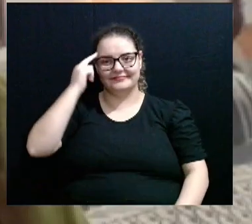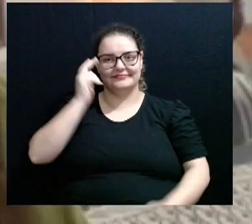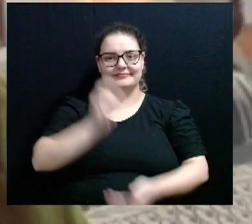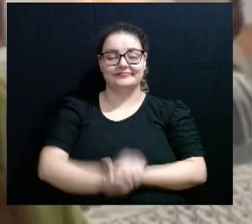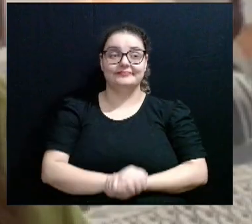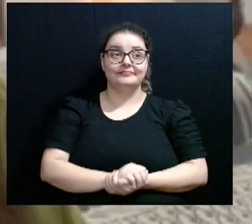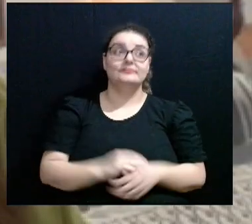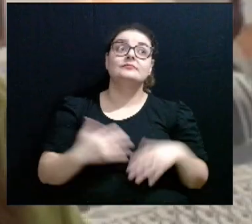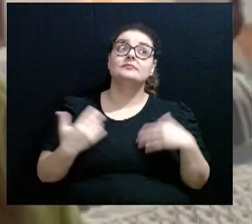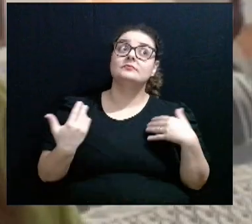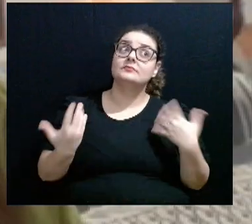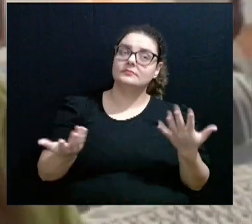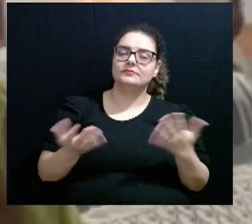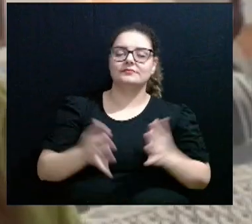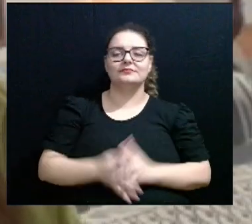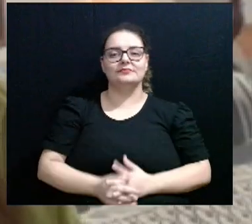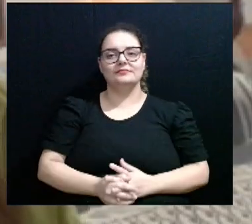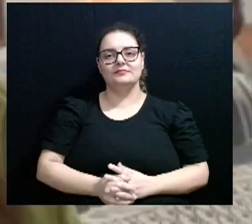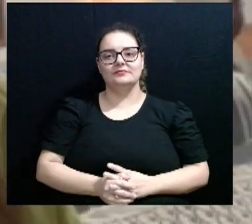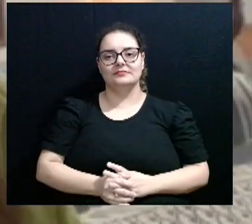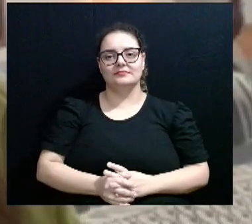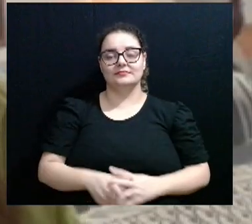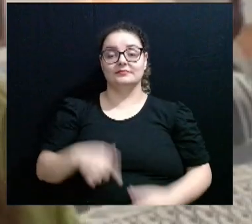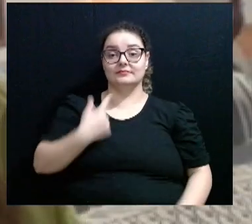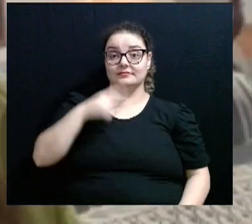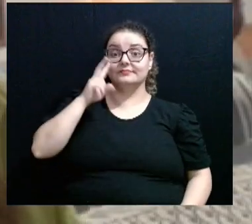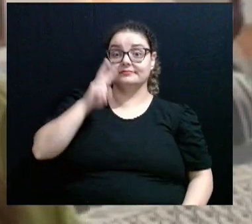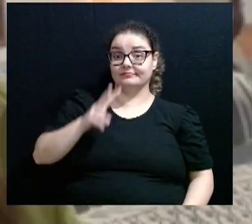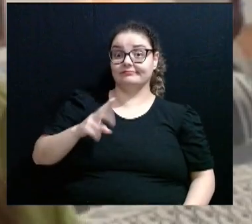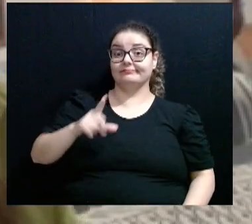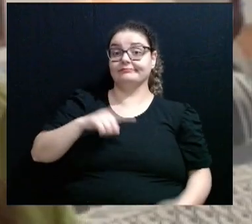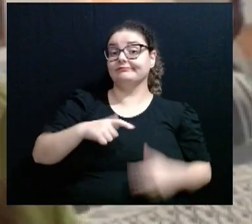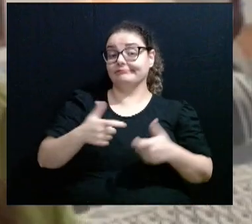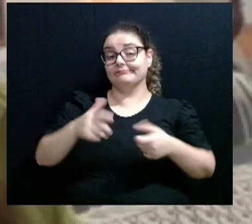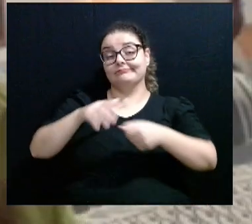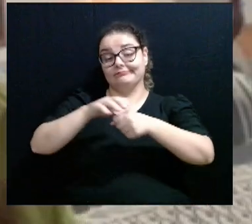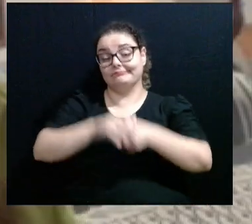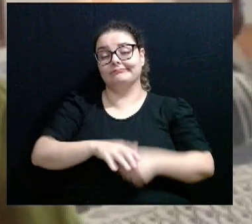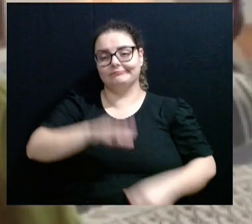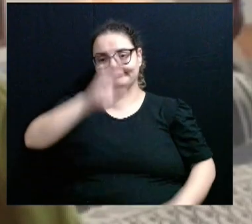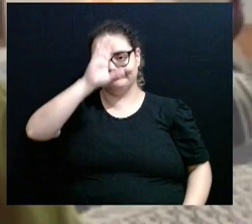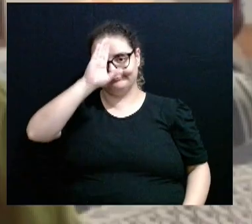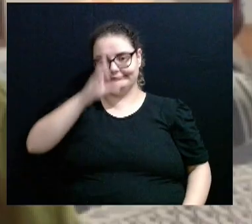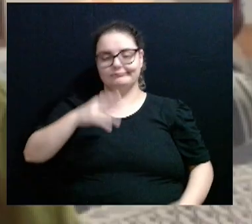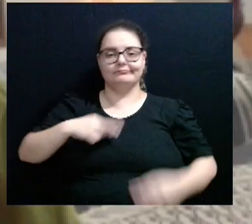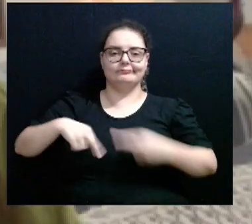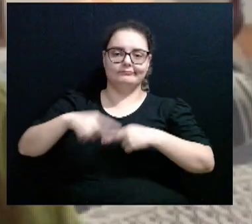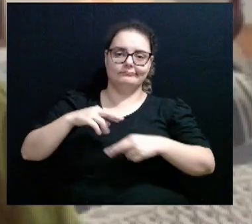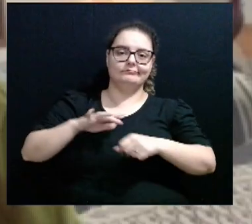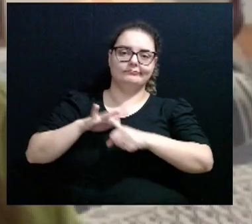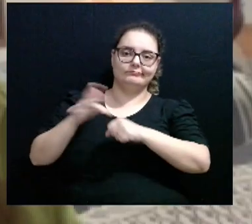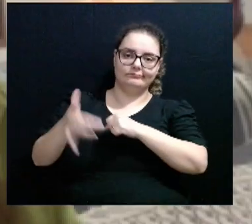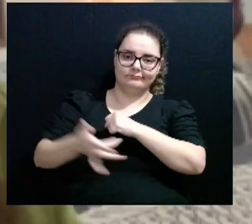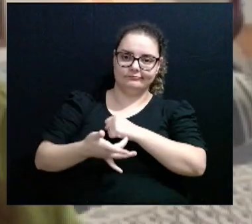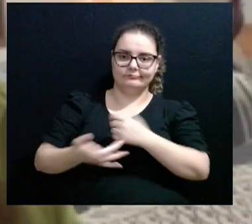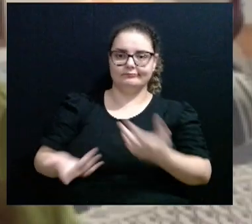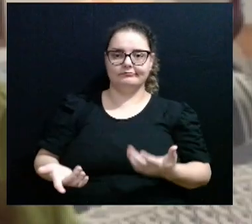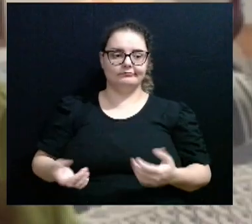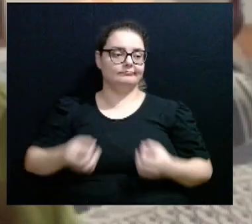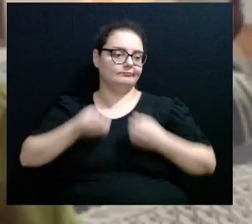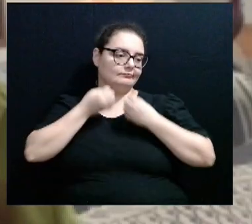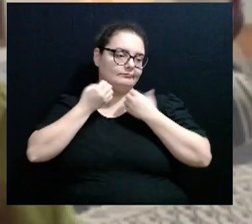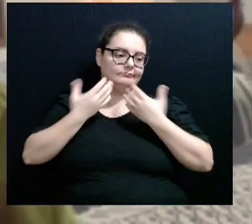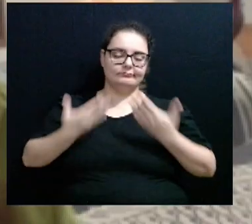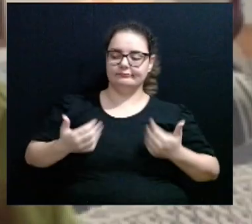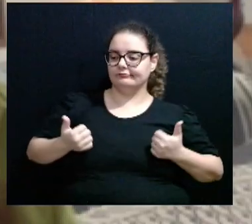gente olha hoje que de fato existe uma grande pressão, principalmente nas redes sociais, da gente estar bem, da gente performar o